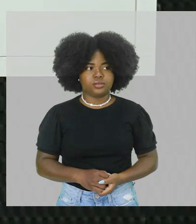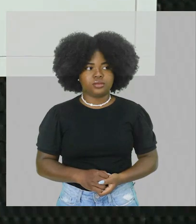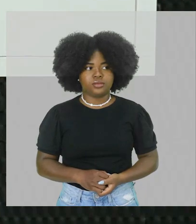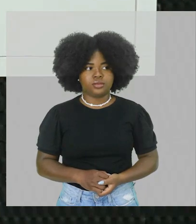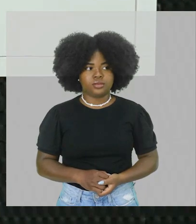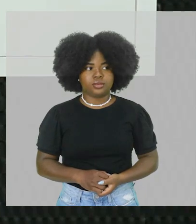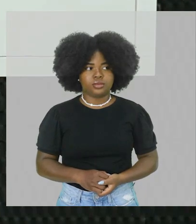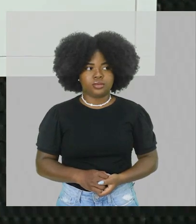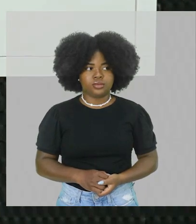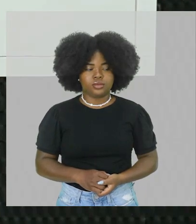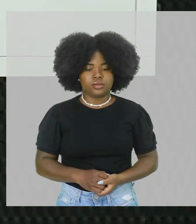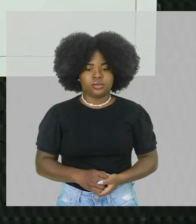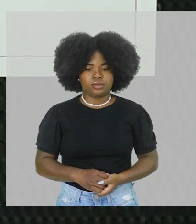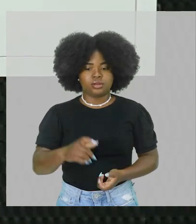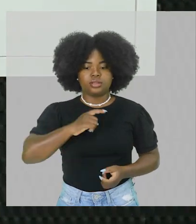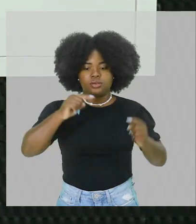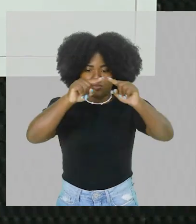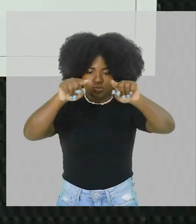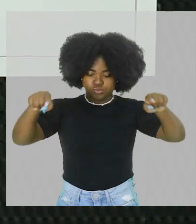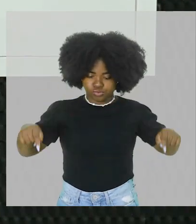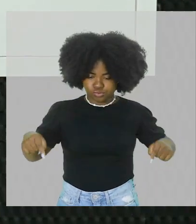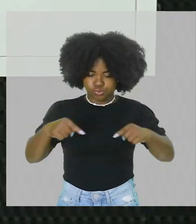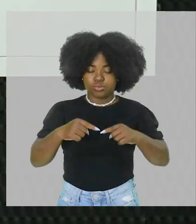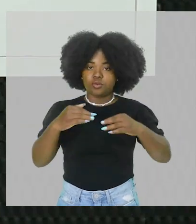extremidades desse ímã é onde nós iremos encontrar